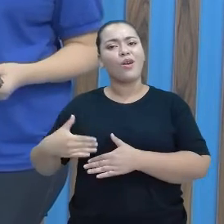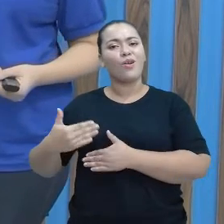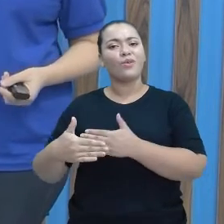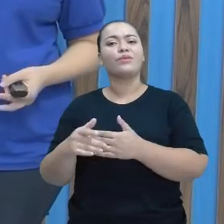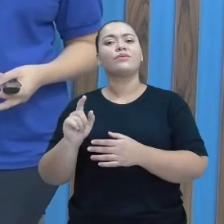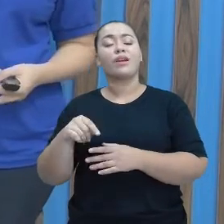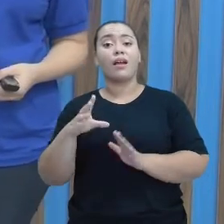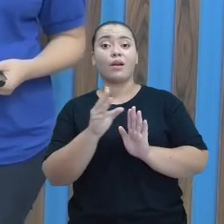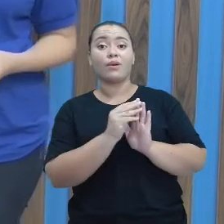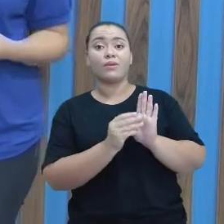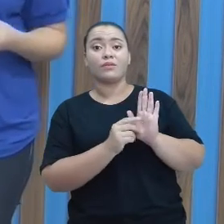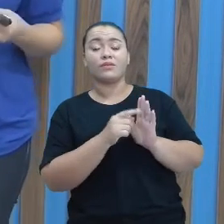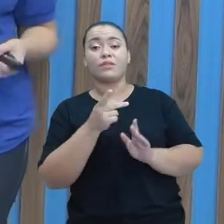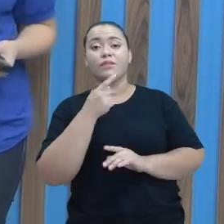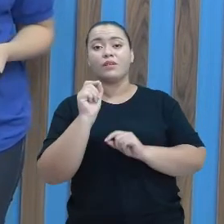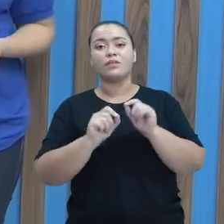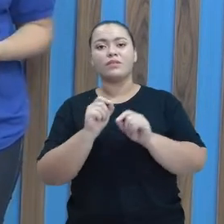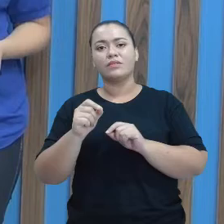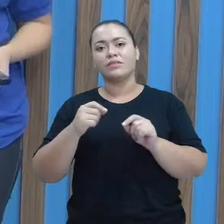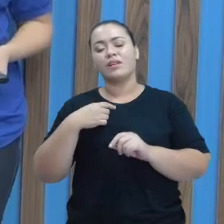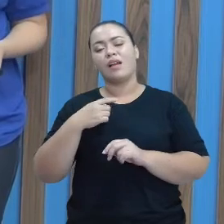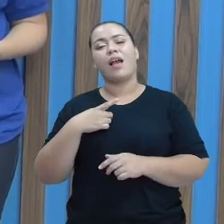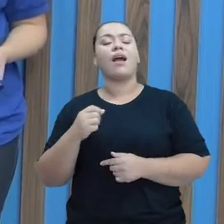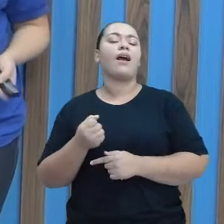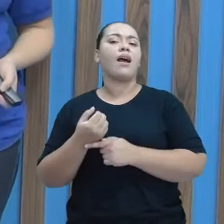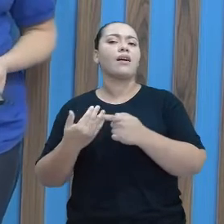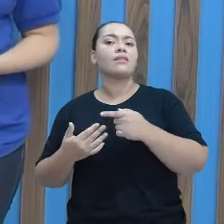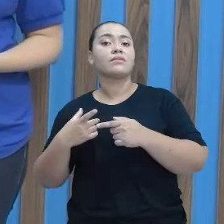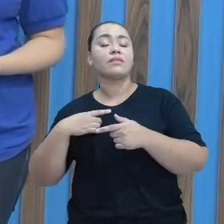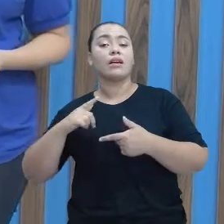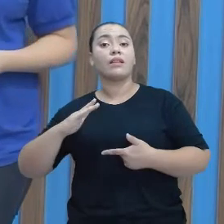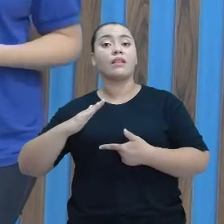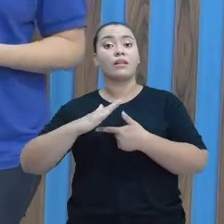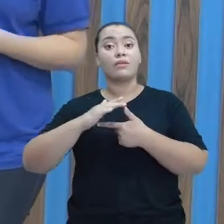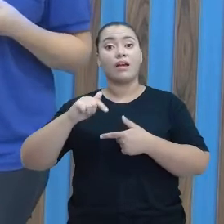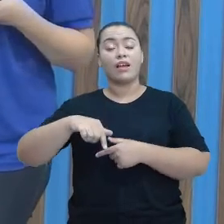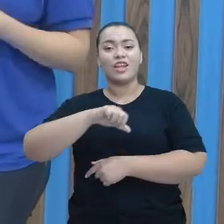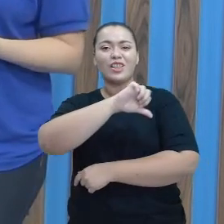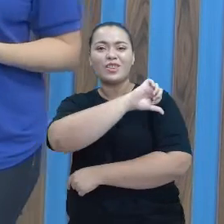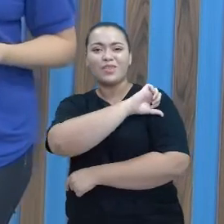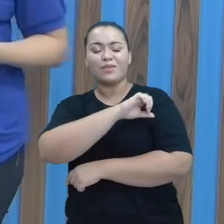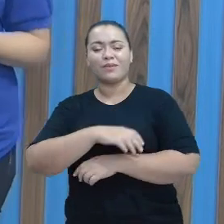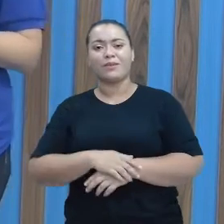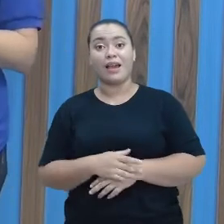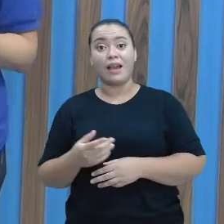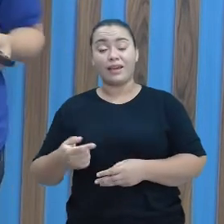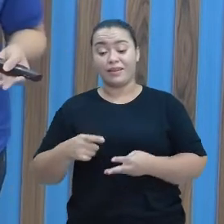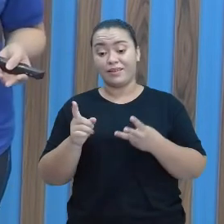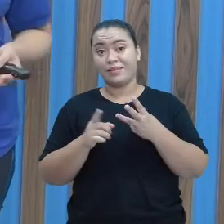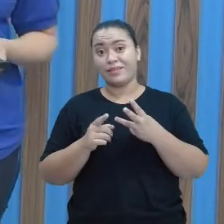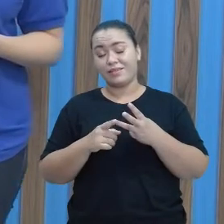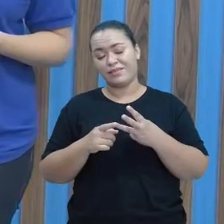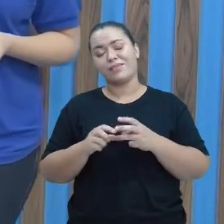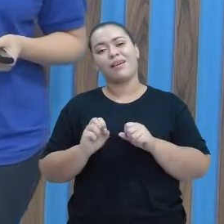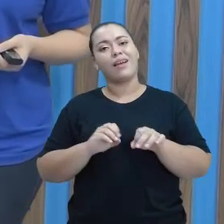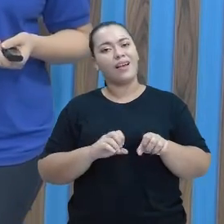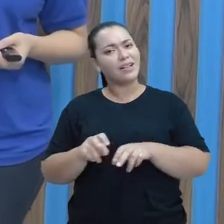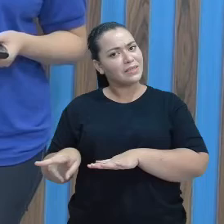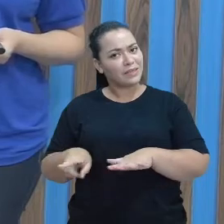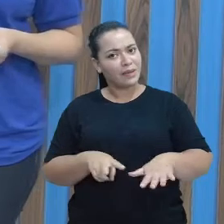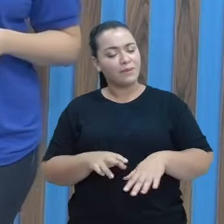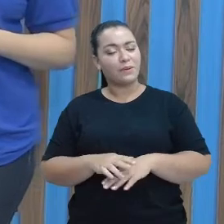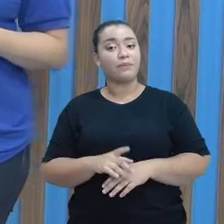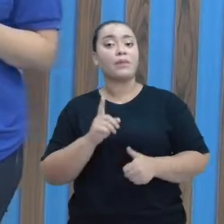nesse conteúdo, falando sobre razões trigonométricas aqui no 9º ano, com a terceira aula dessa semana. A gente falou